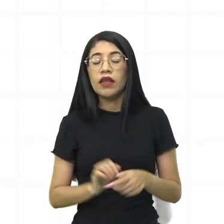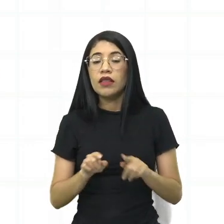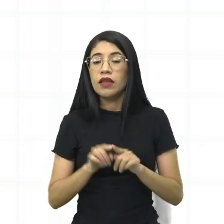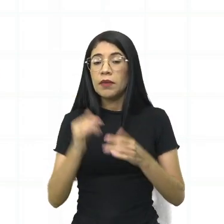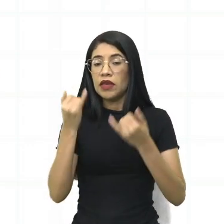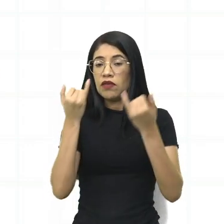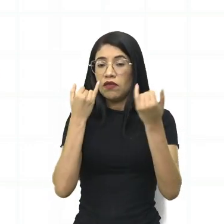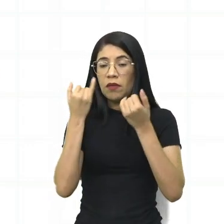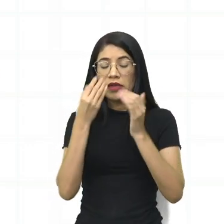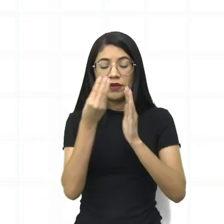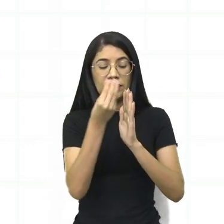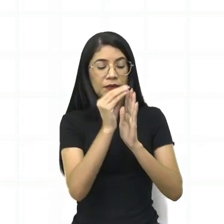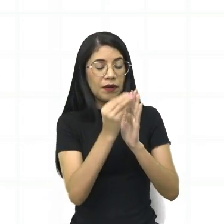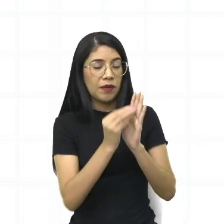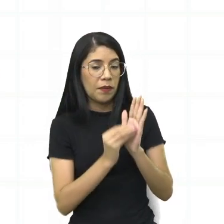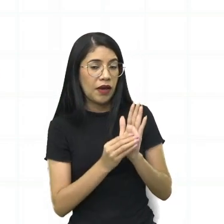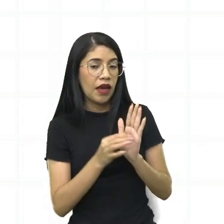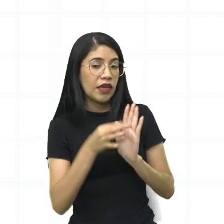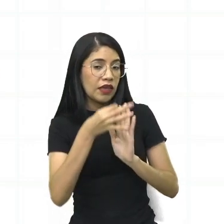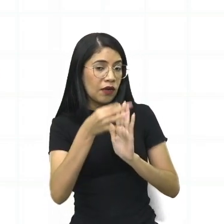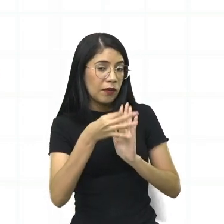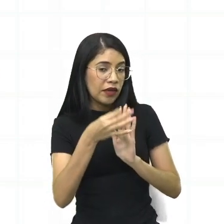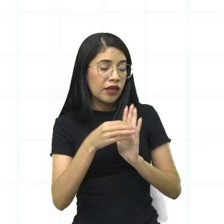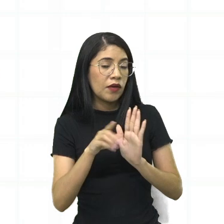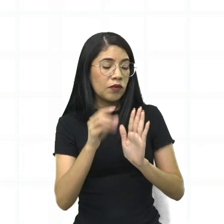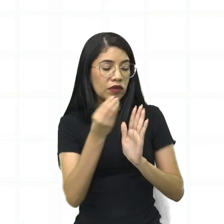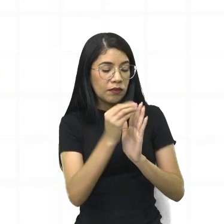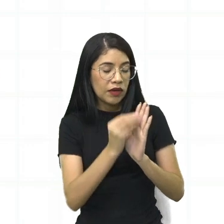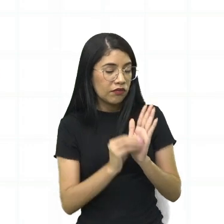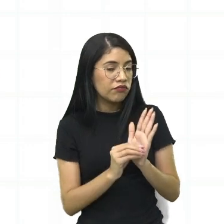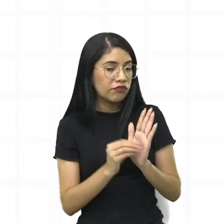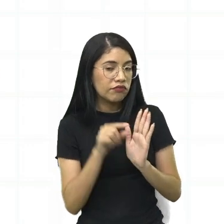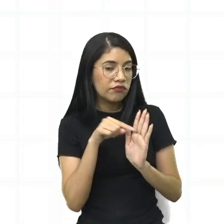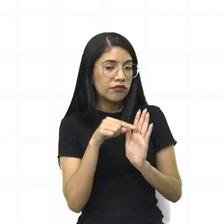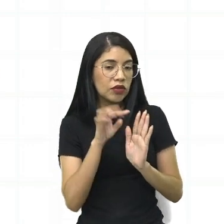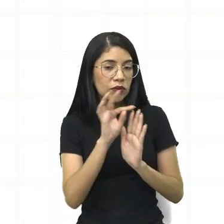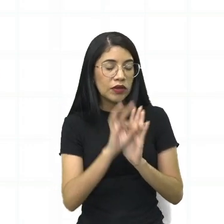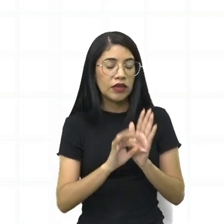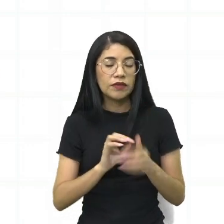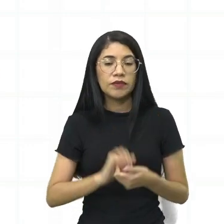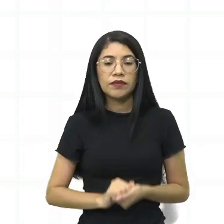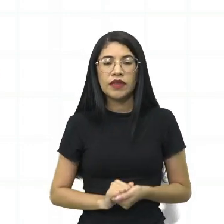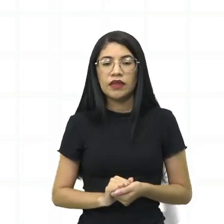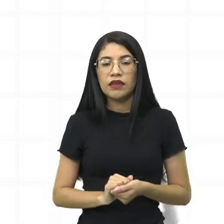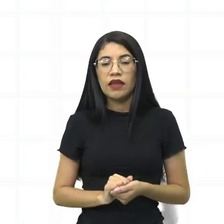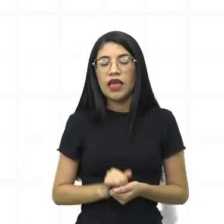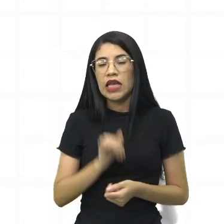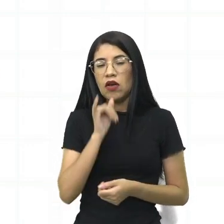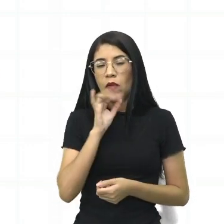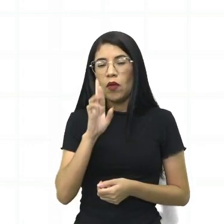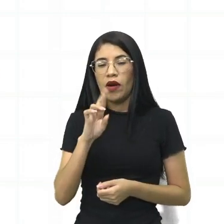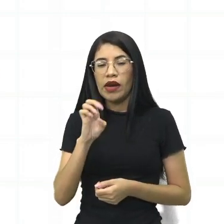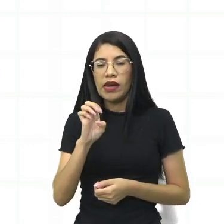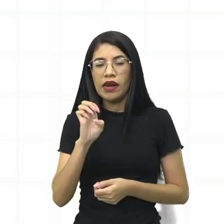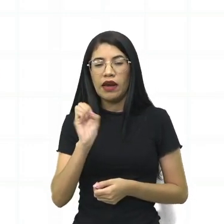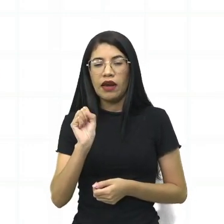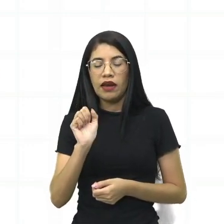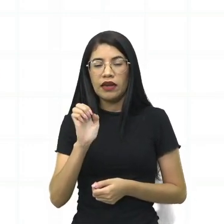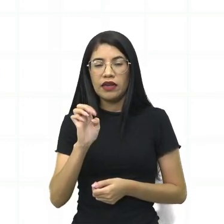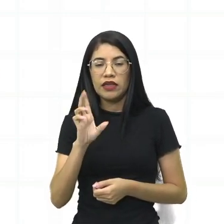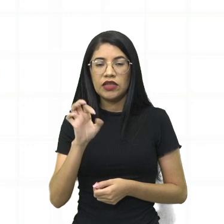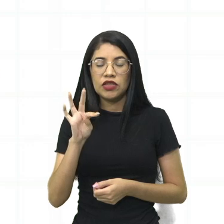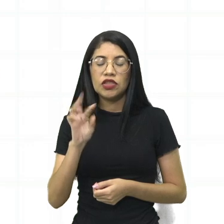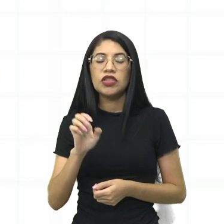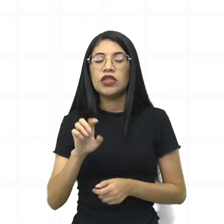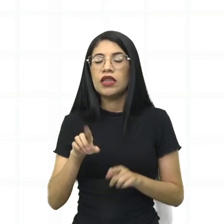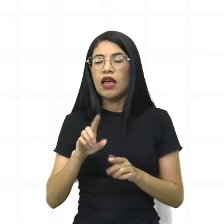trazendo informações e a minha opinião também. É o famoso react, né, que nós temos aí hoje em dia